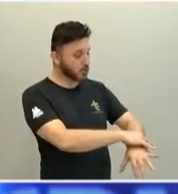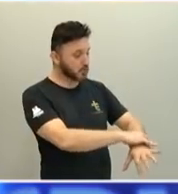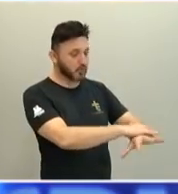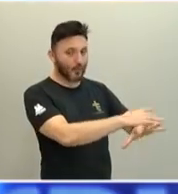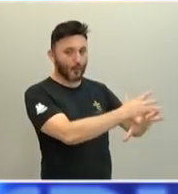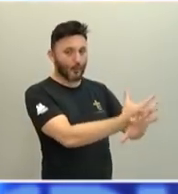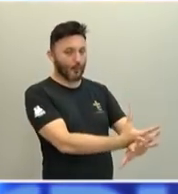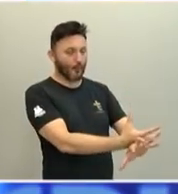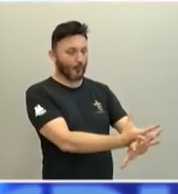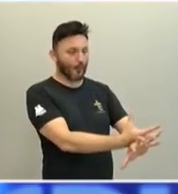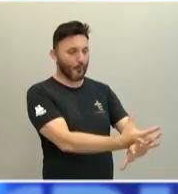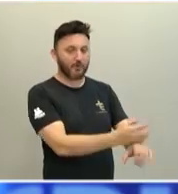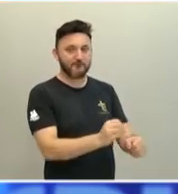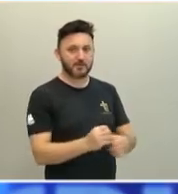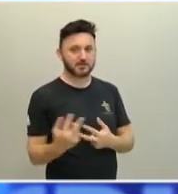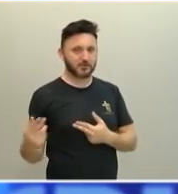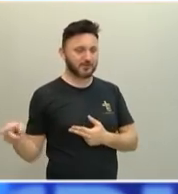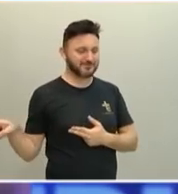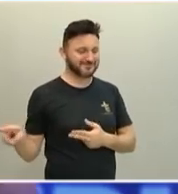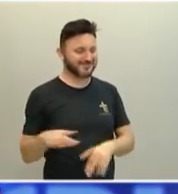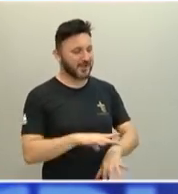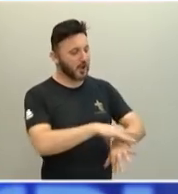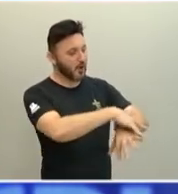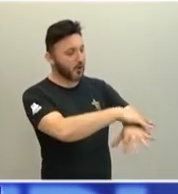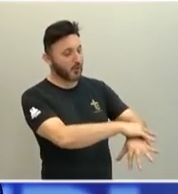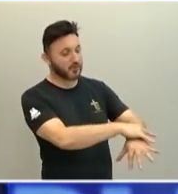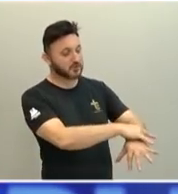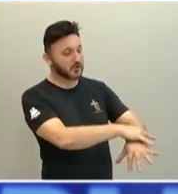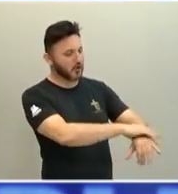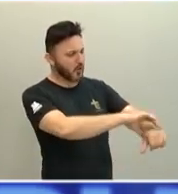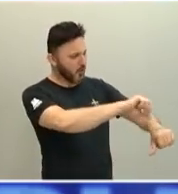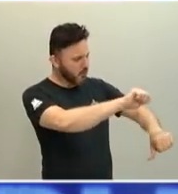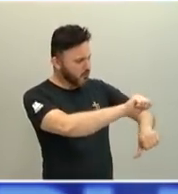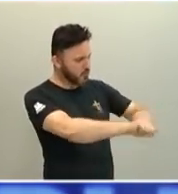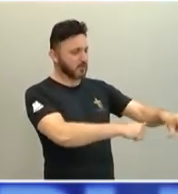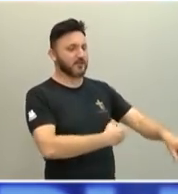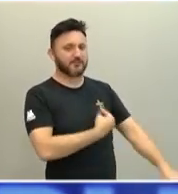assim: ossos ressequidos, voltem à vida.